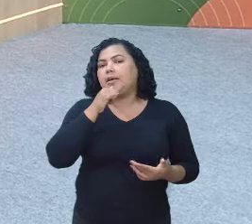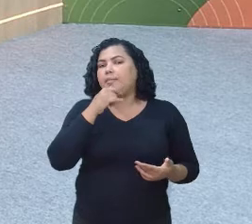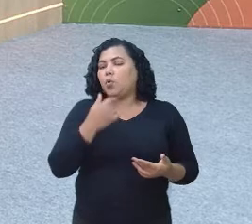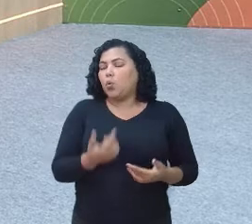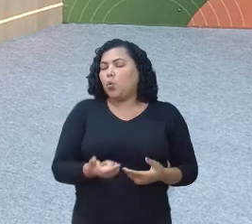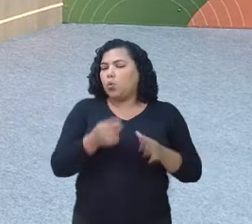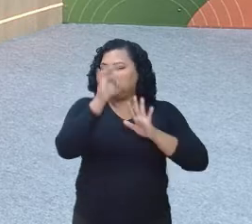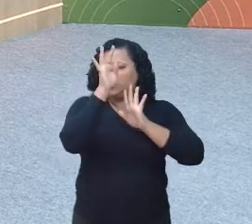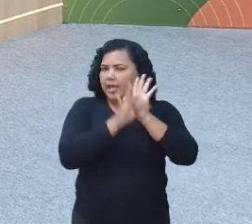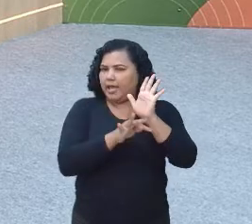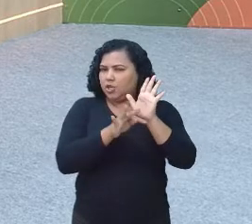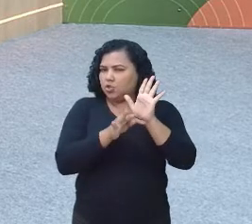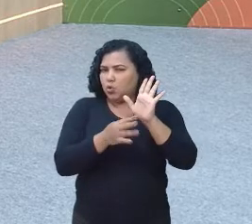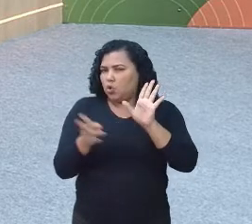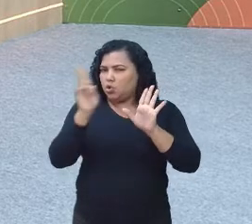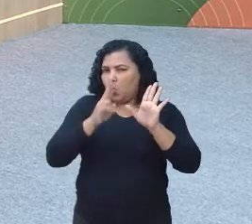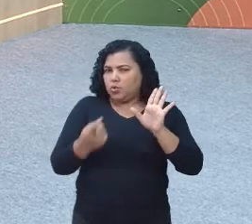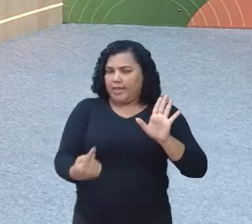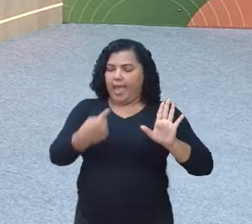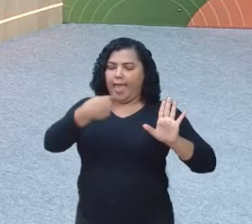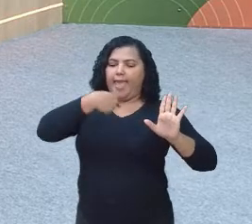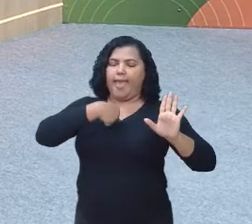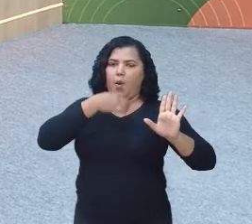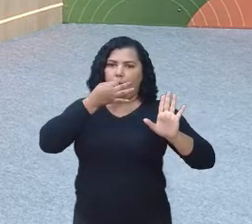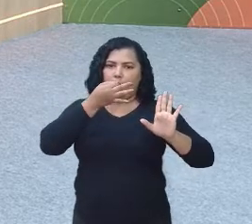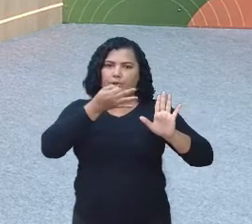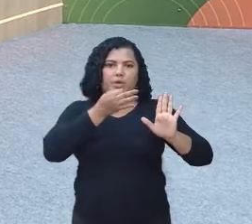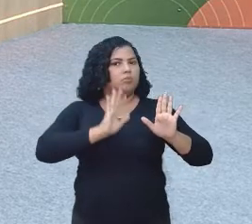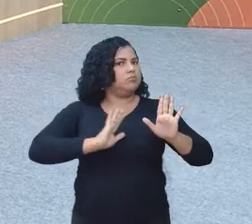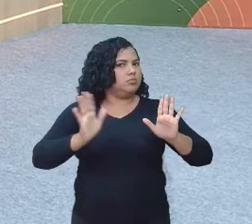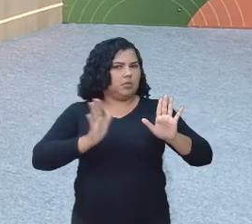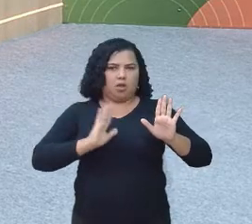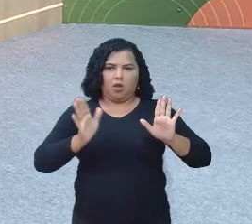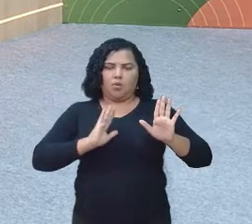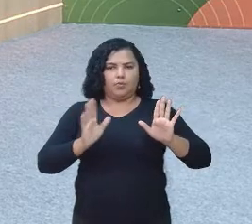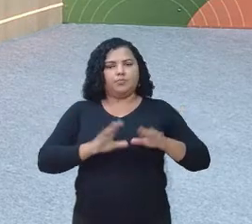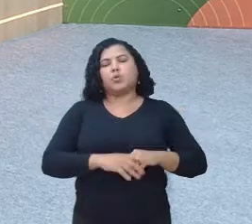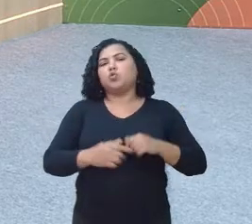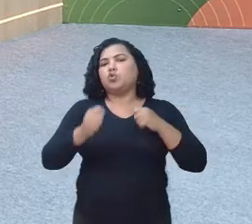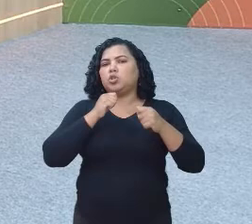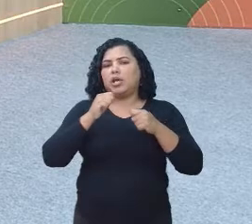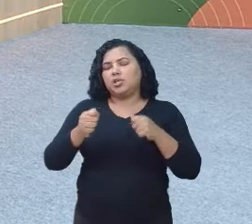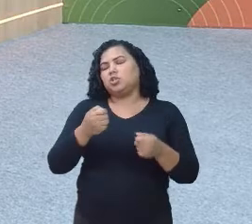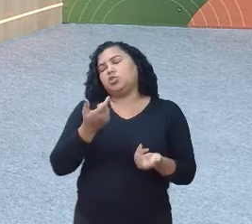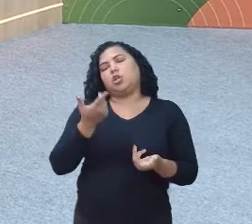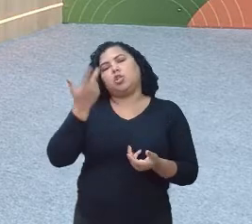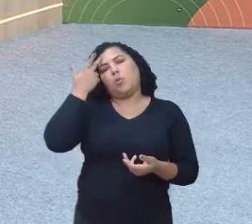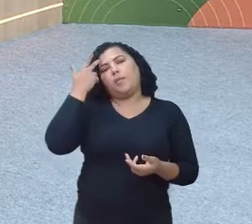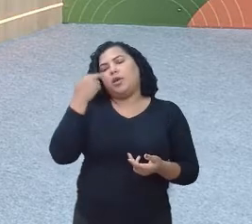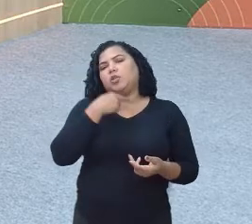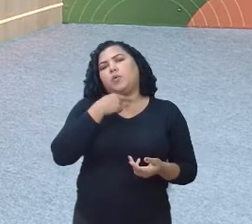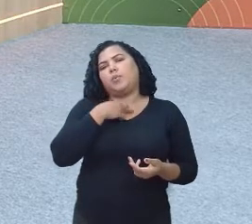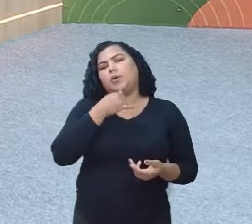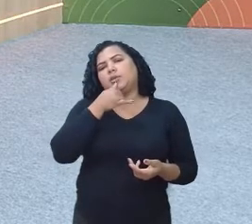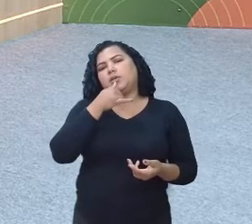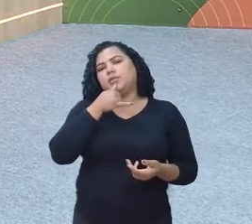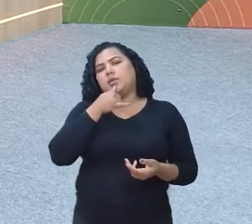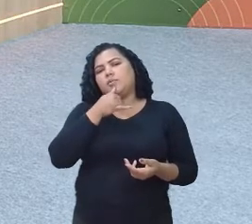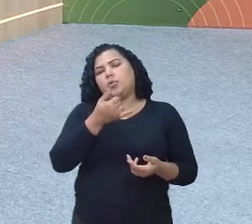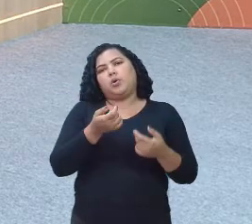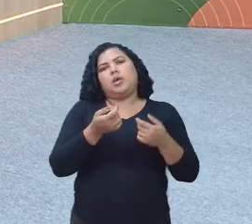subjetivo, ele é completamente adormecido na notícia e na reportagem, tá certo? O jornalista, normalmente, ele não tem margem para trabalhar a